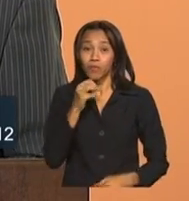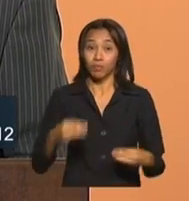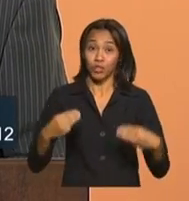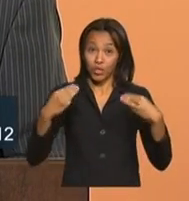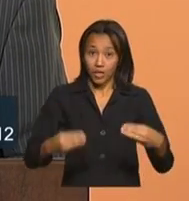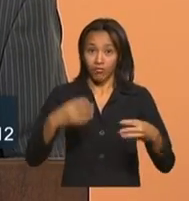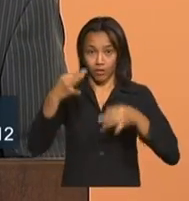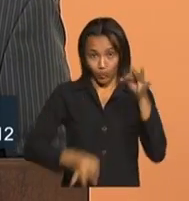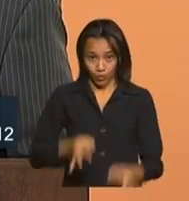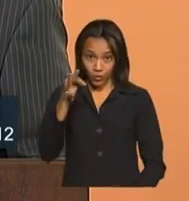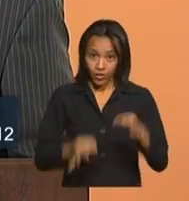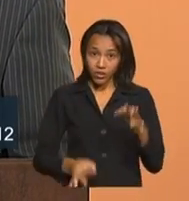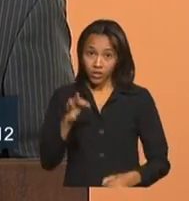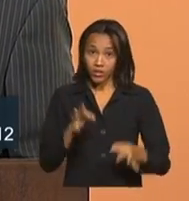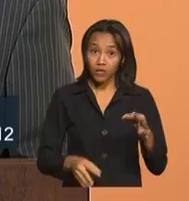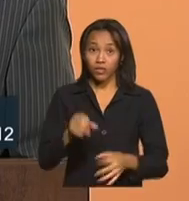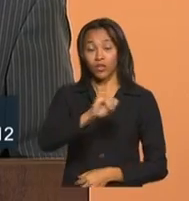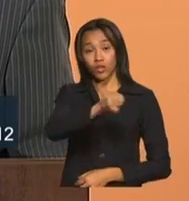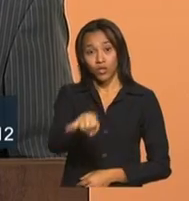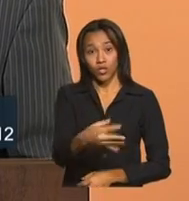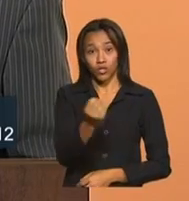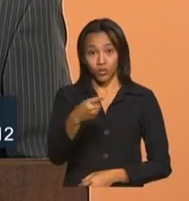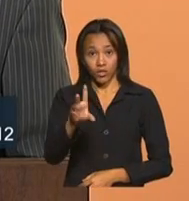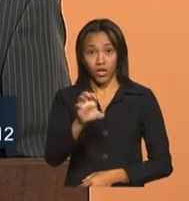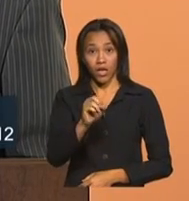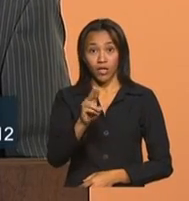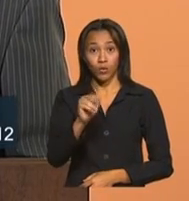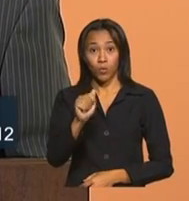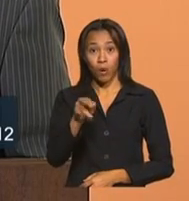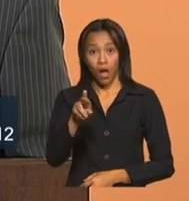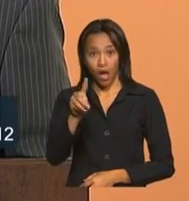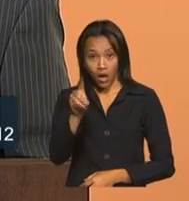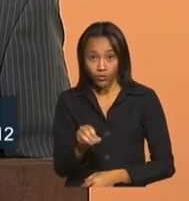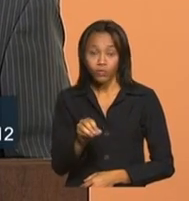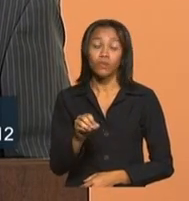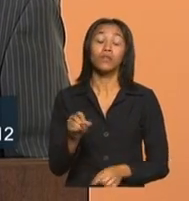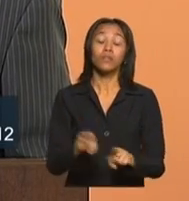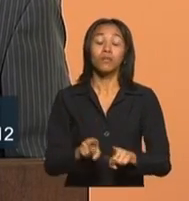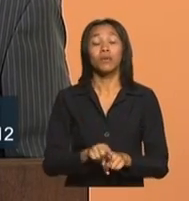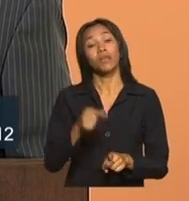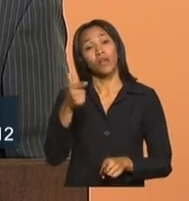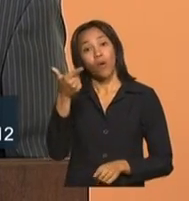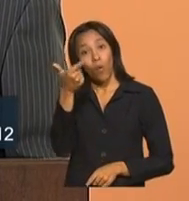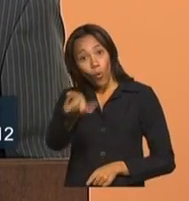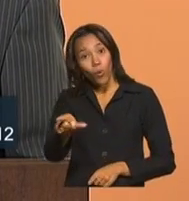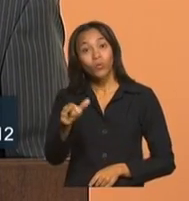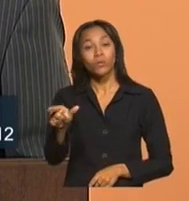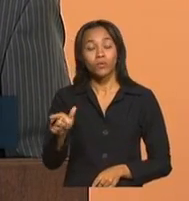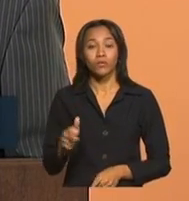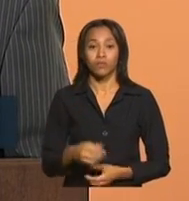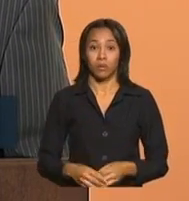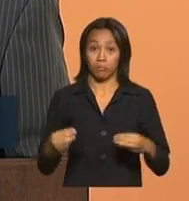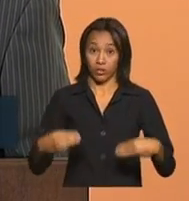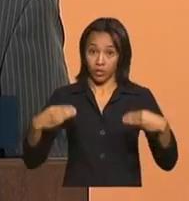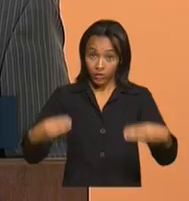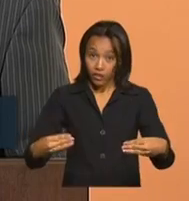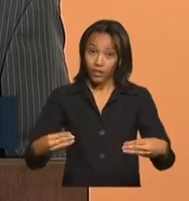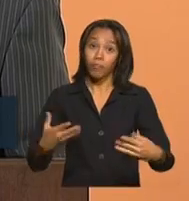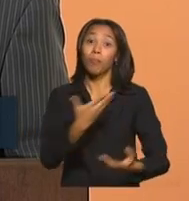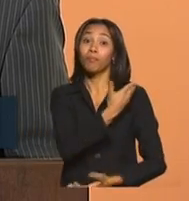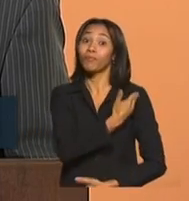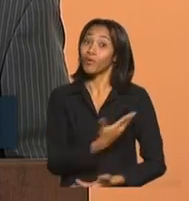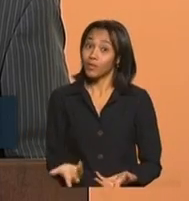Justiça, o nosso ministro José Eduardo Cardoso, e, através dele, também ressaltar o envolvimento da nossa